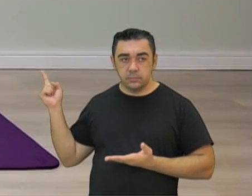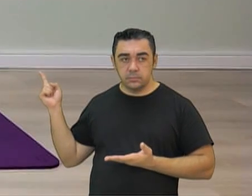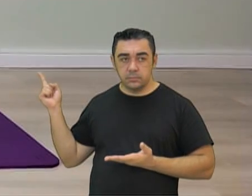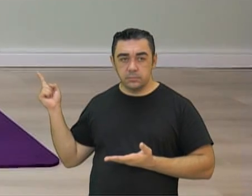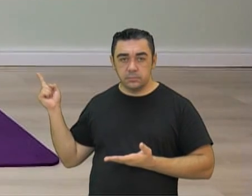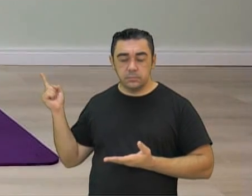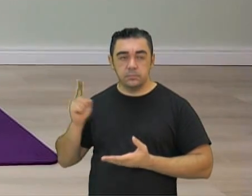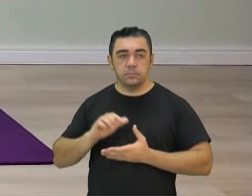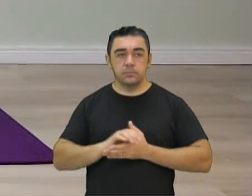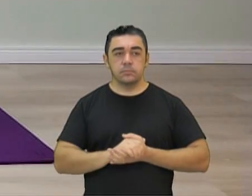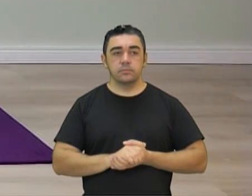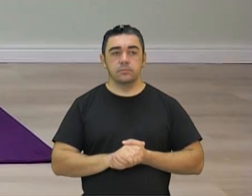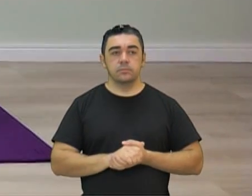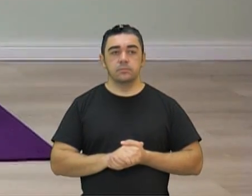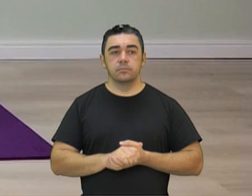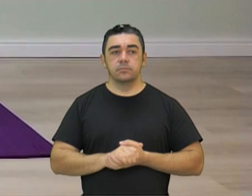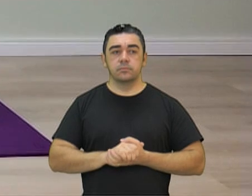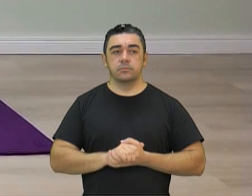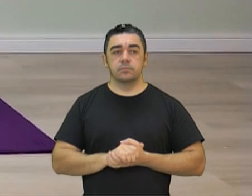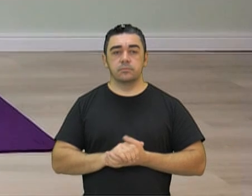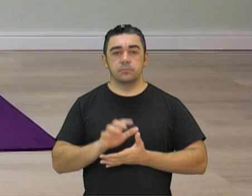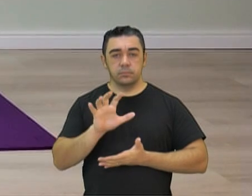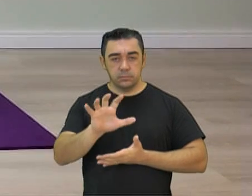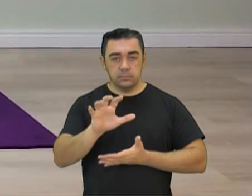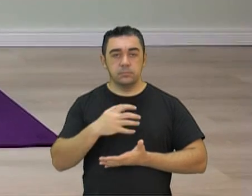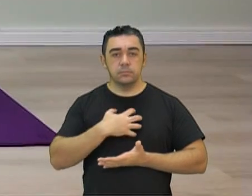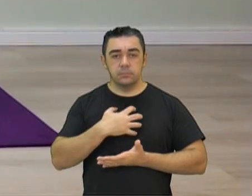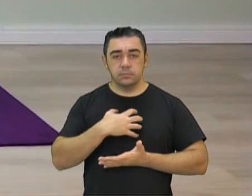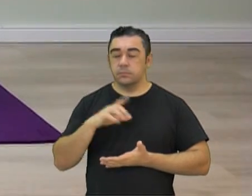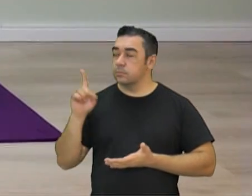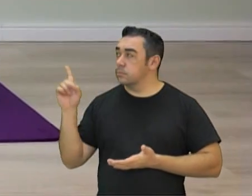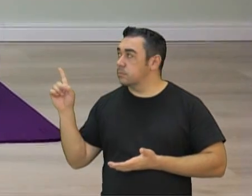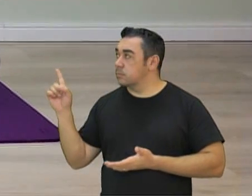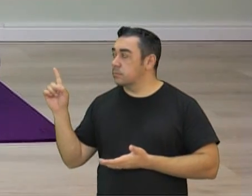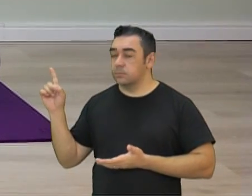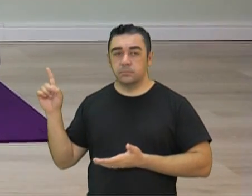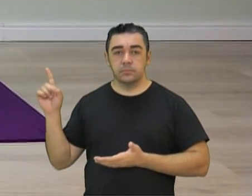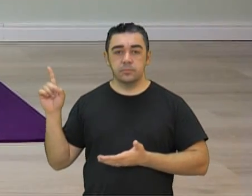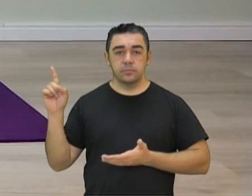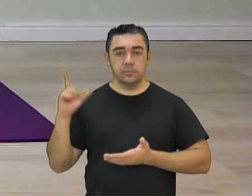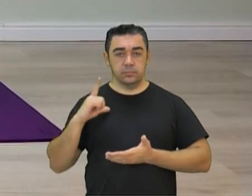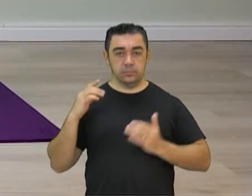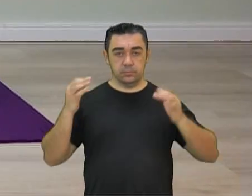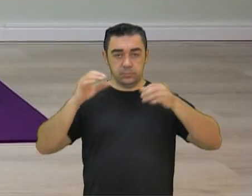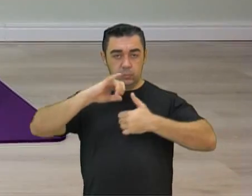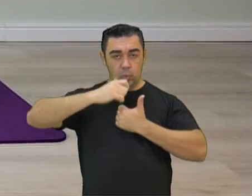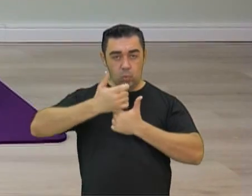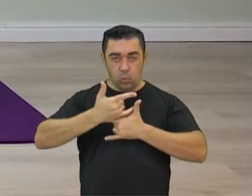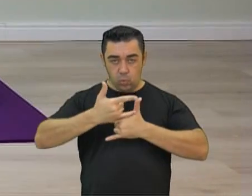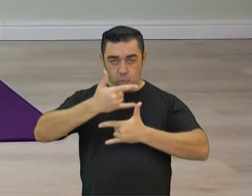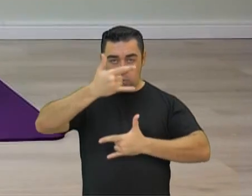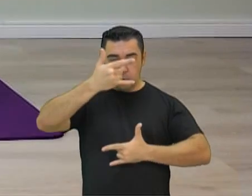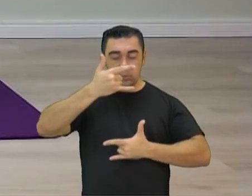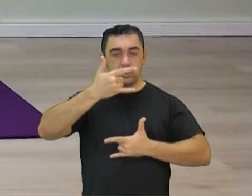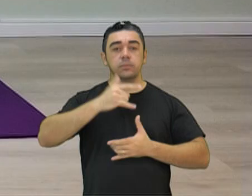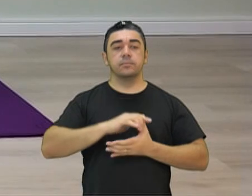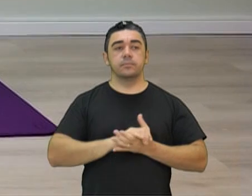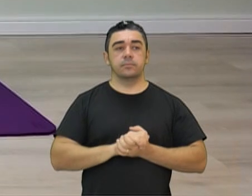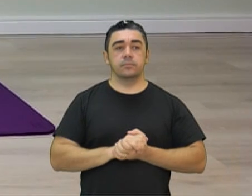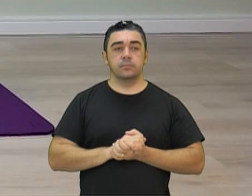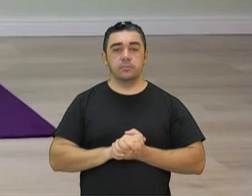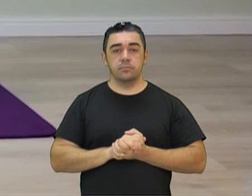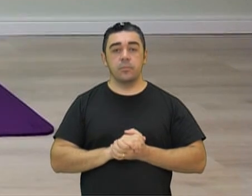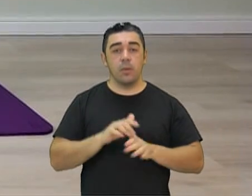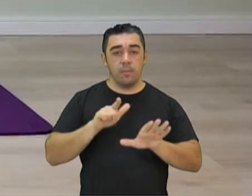para frente. Isso. Corrija a sua coluna. Ponta dos pés